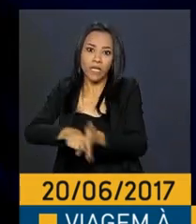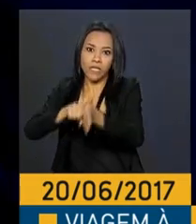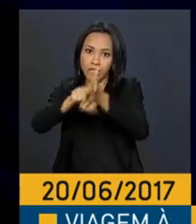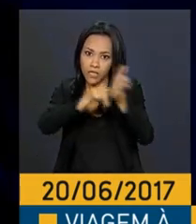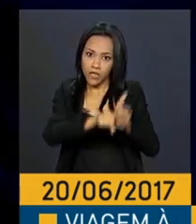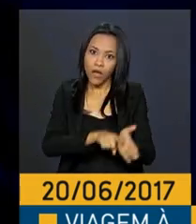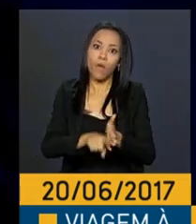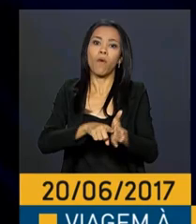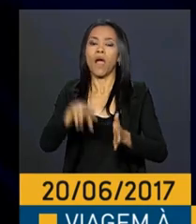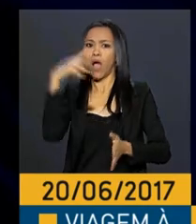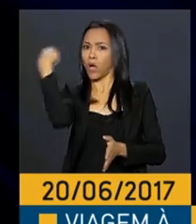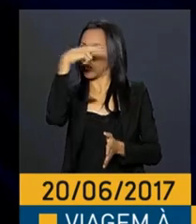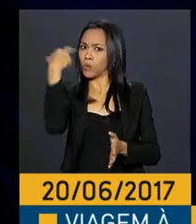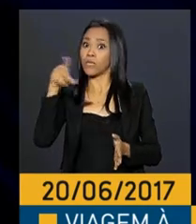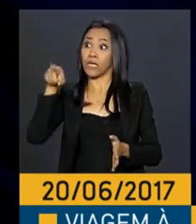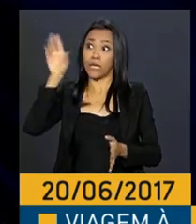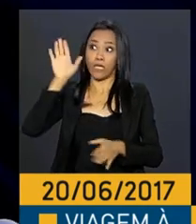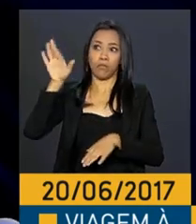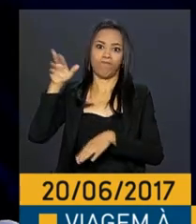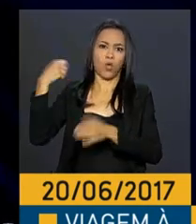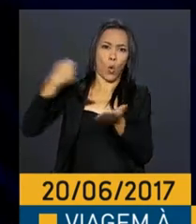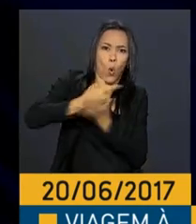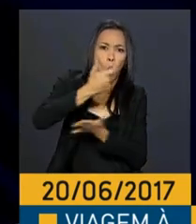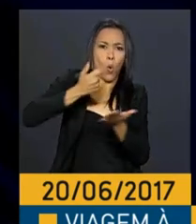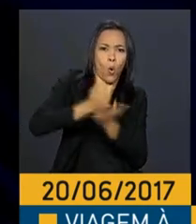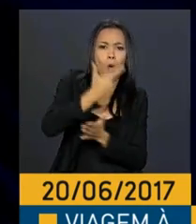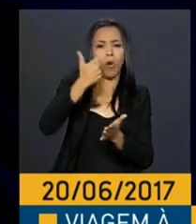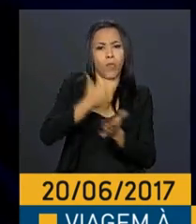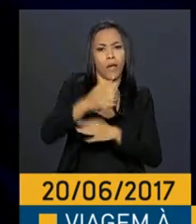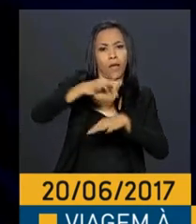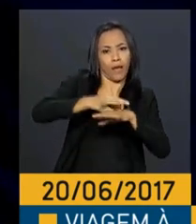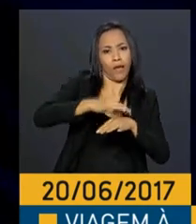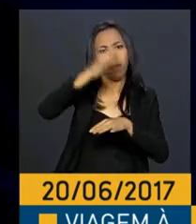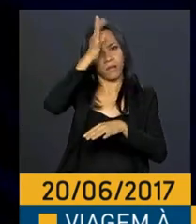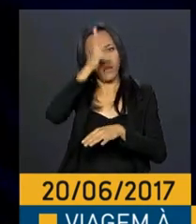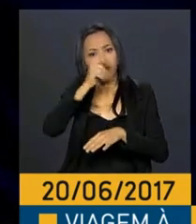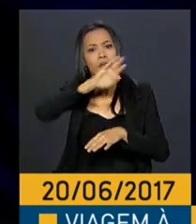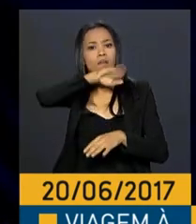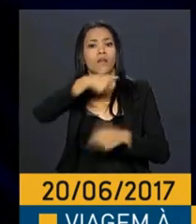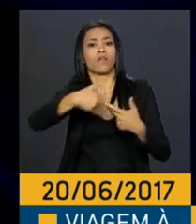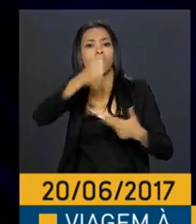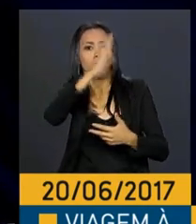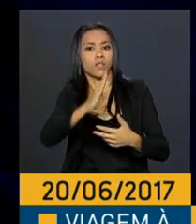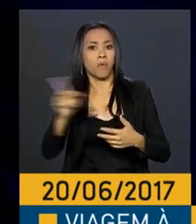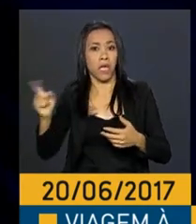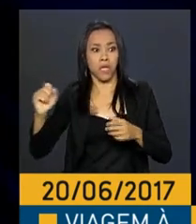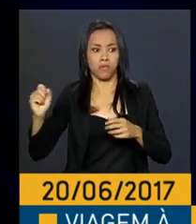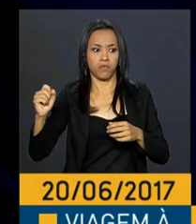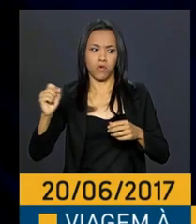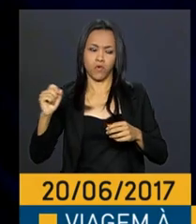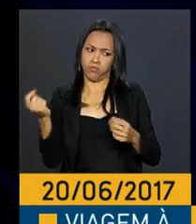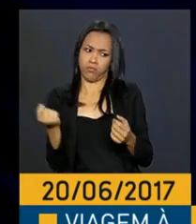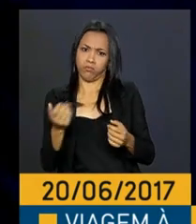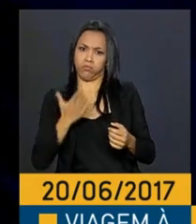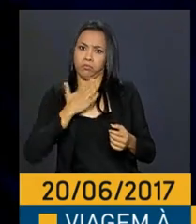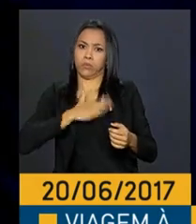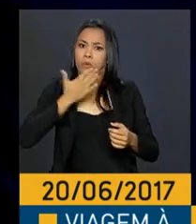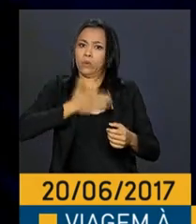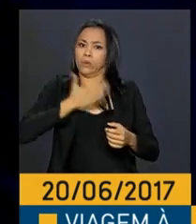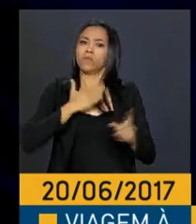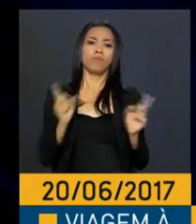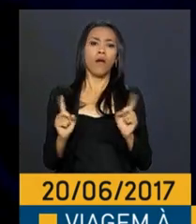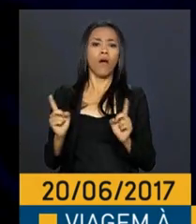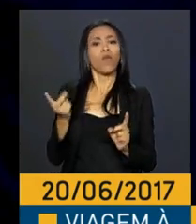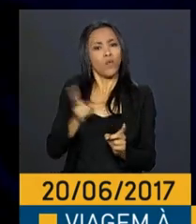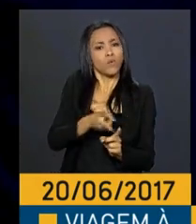que é grande adquirente de carne suína, bovina e frangos, né, não se alterou, continuou a importar da mesma maneira. O que